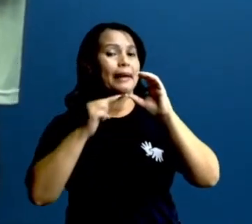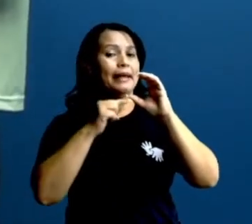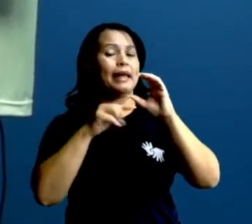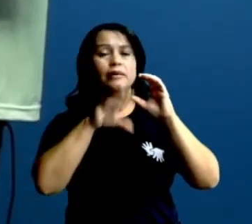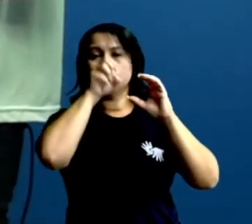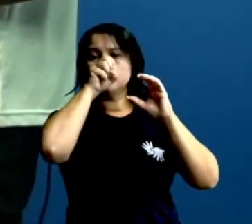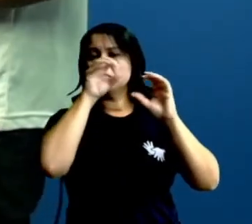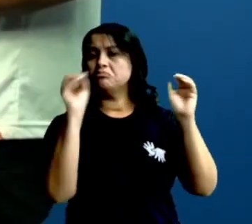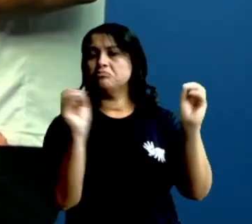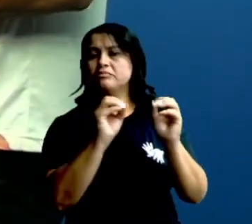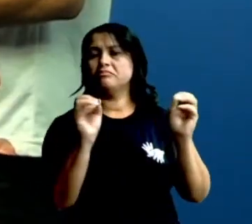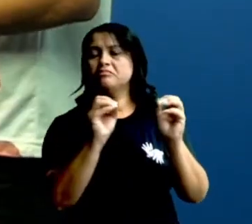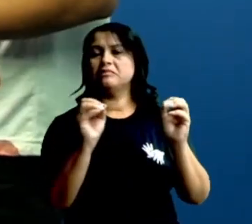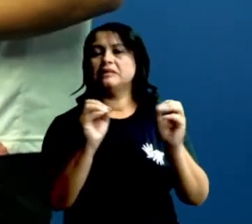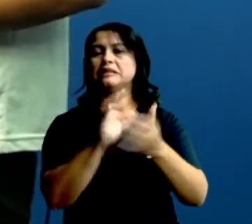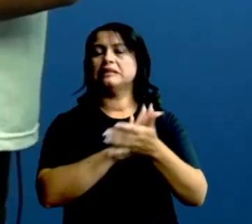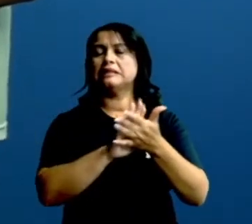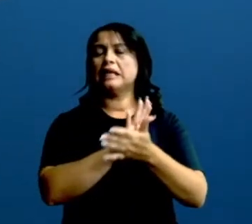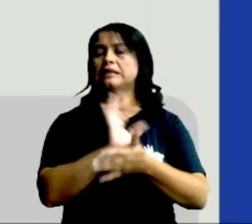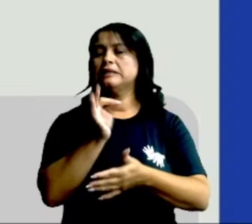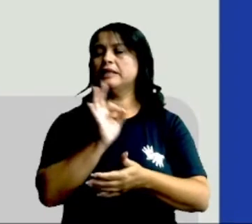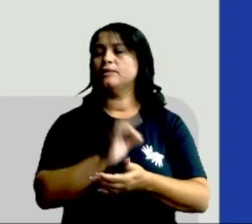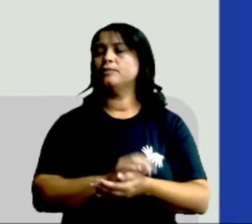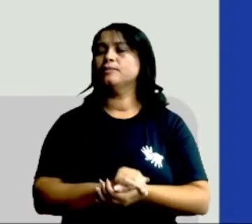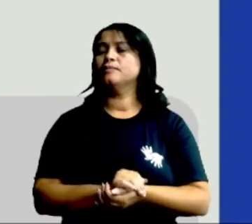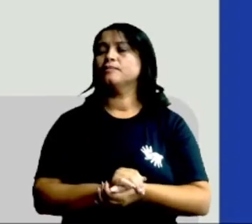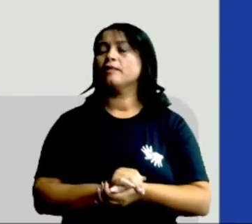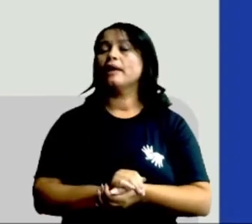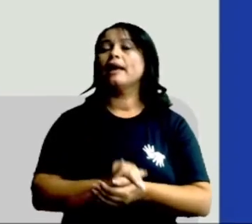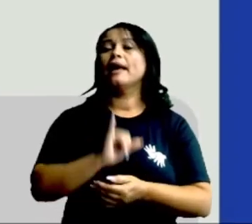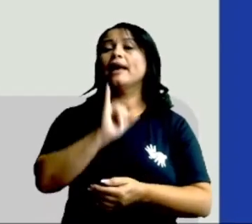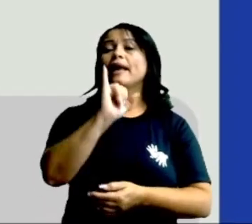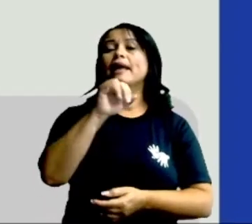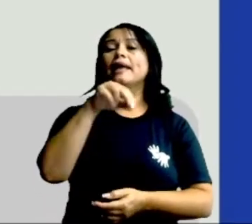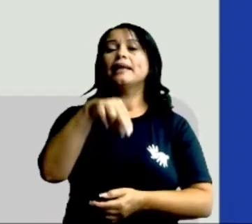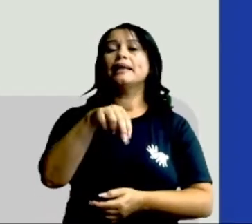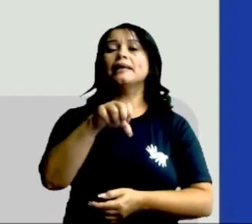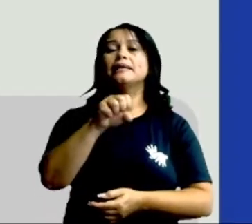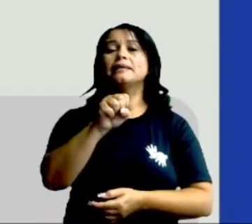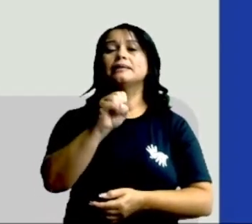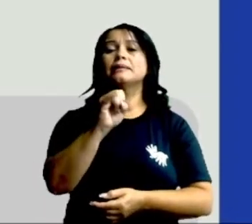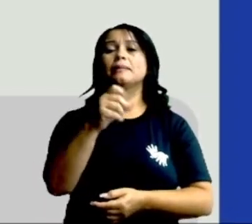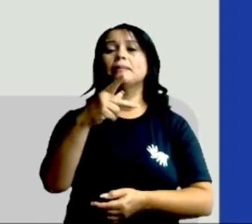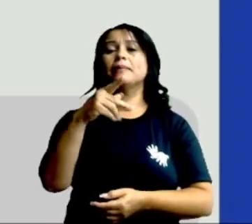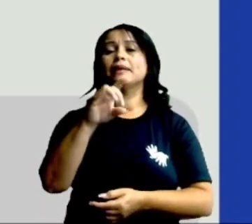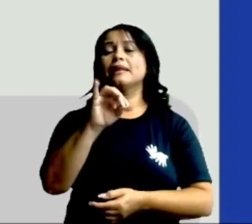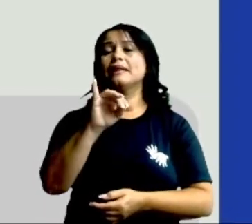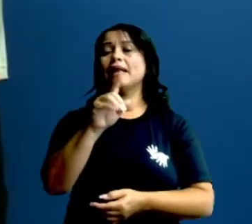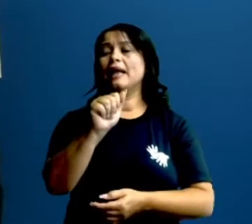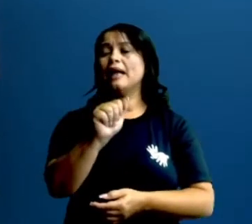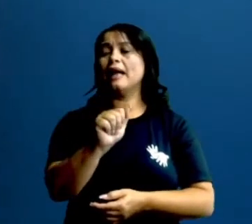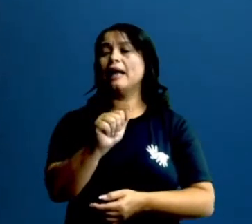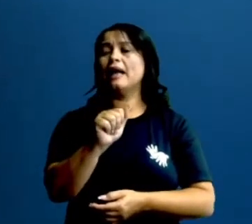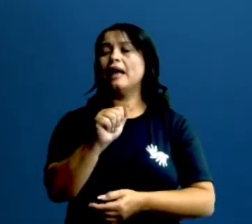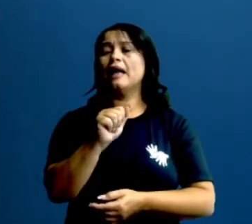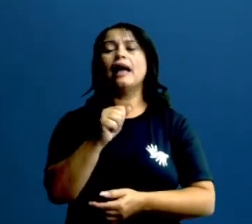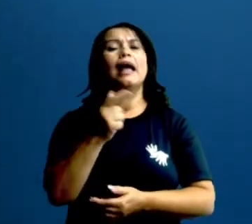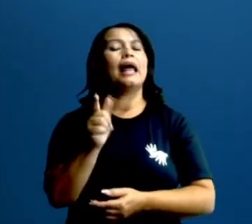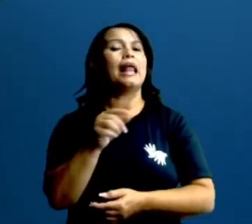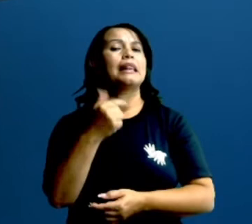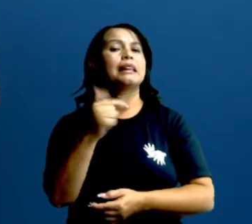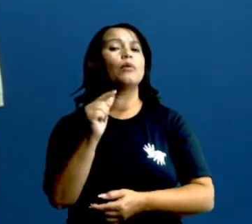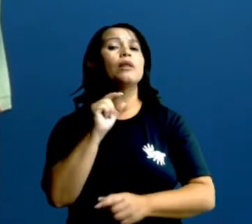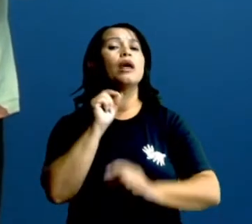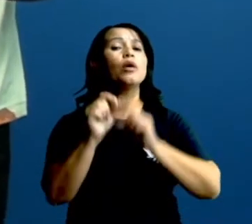é inodora, ela não possui odor, tá certo? Ela é insípida, tá certo? Ou seja, ela